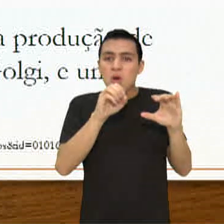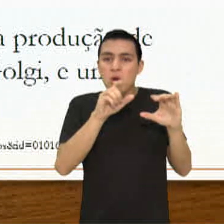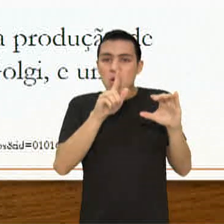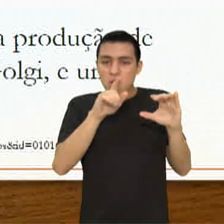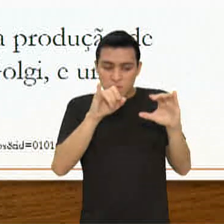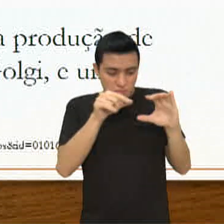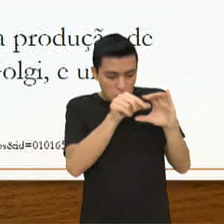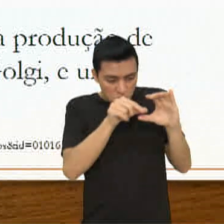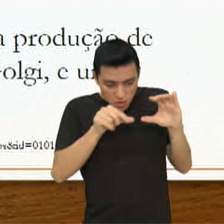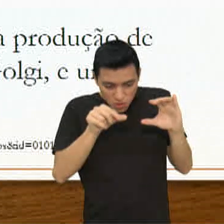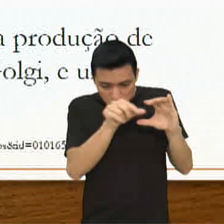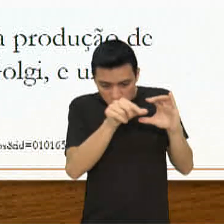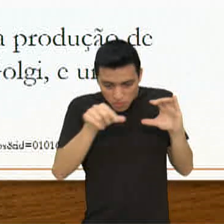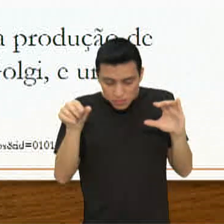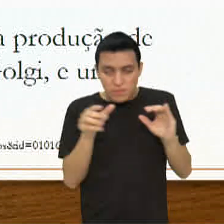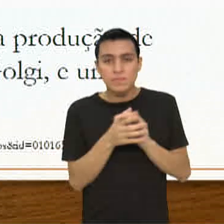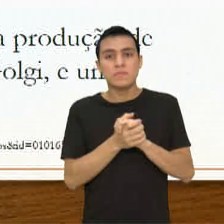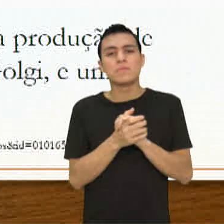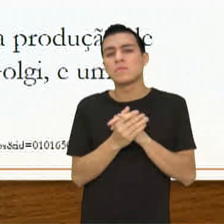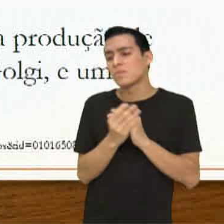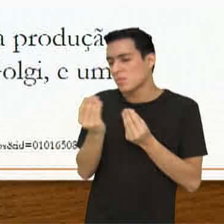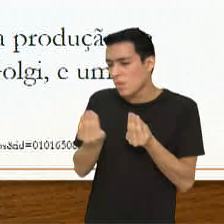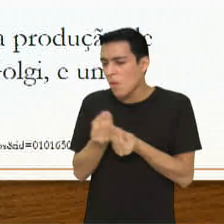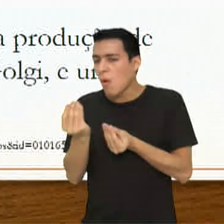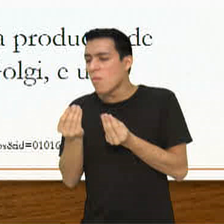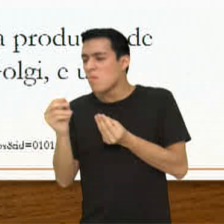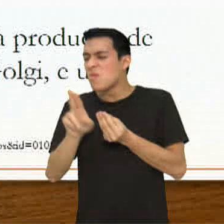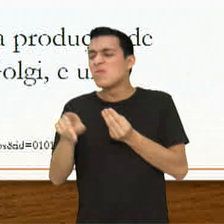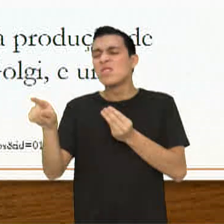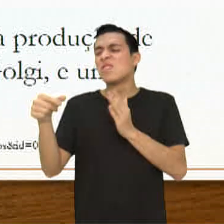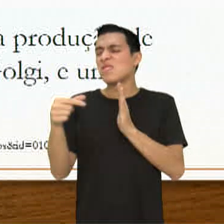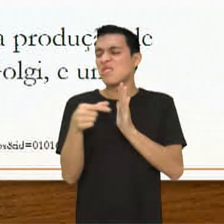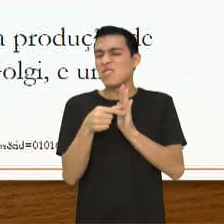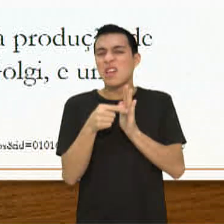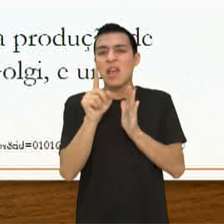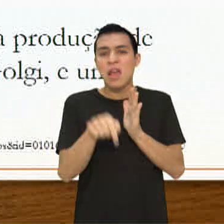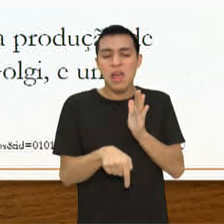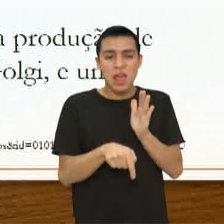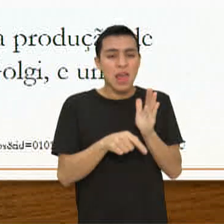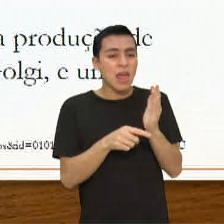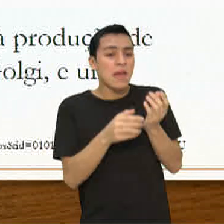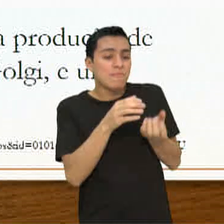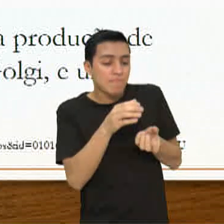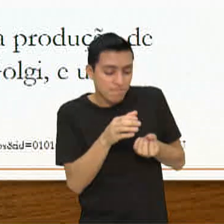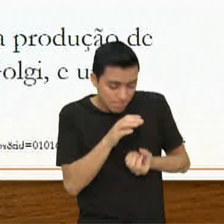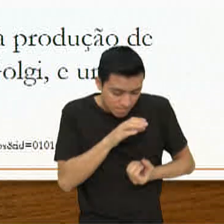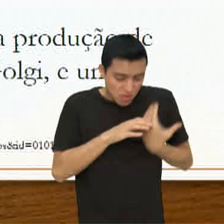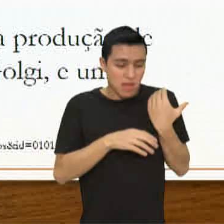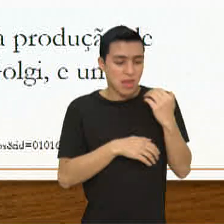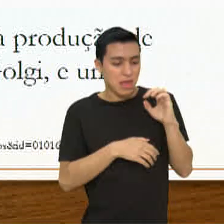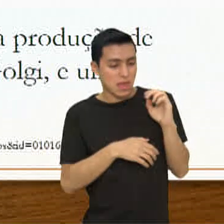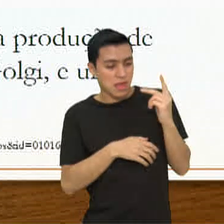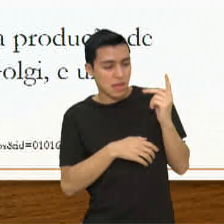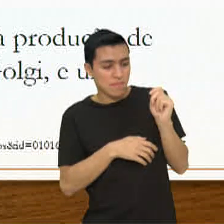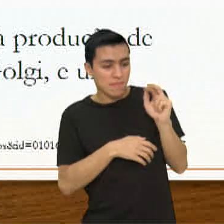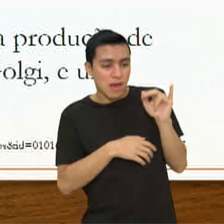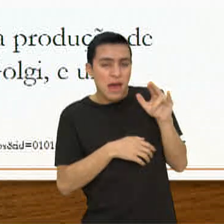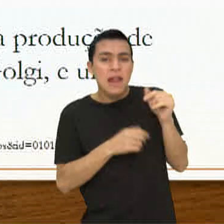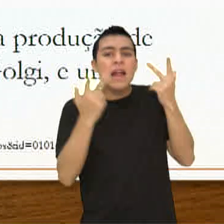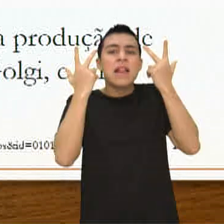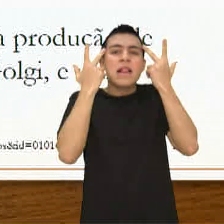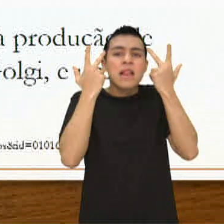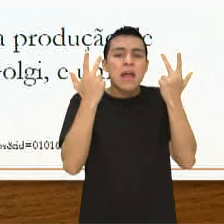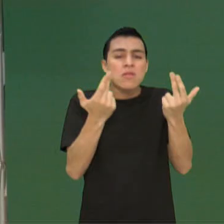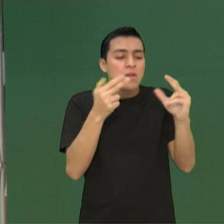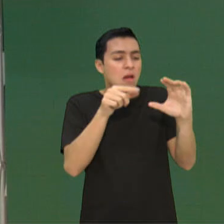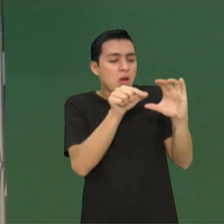campos promissores de utilização do novo biochip é na produção de heparina, um ácido produzido naturalmente no